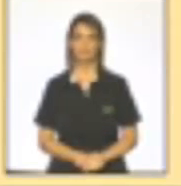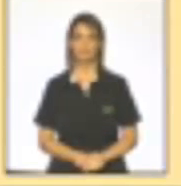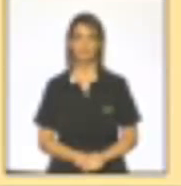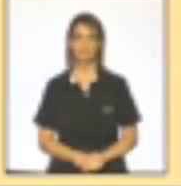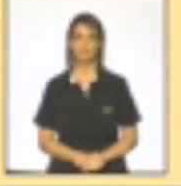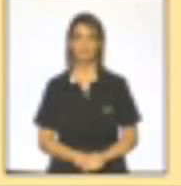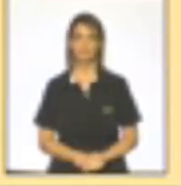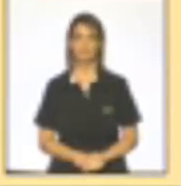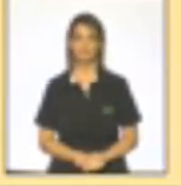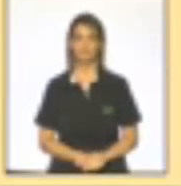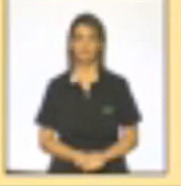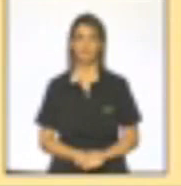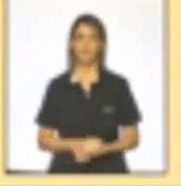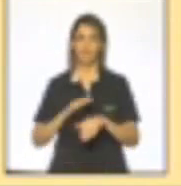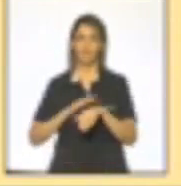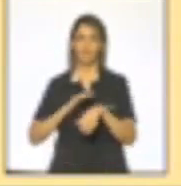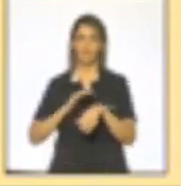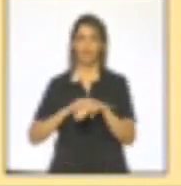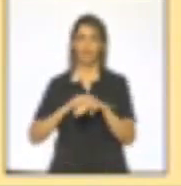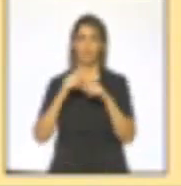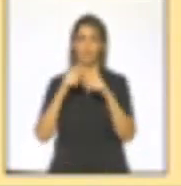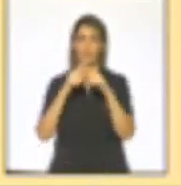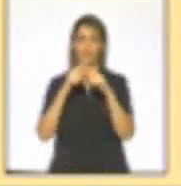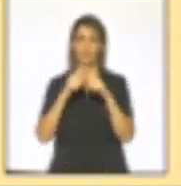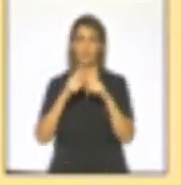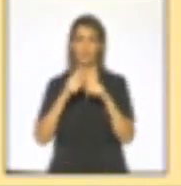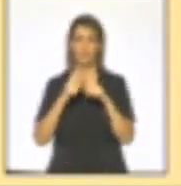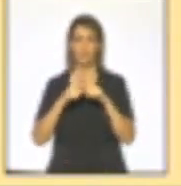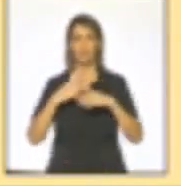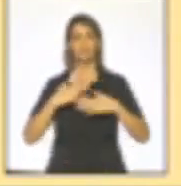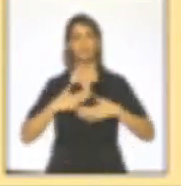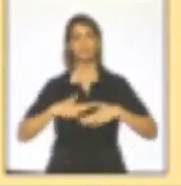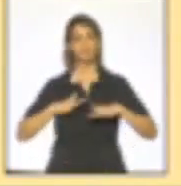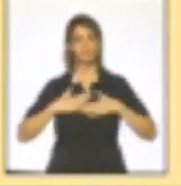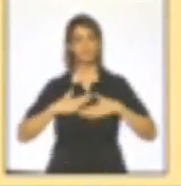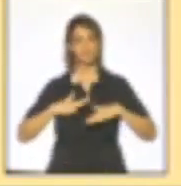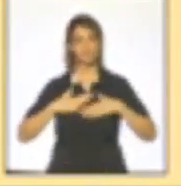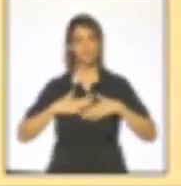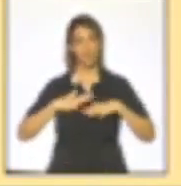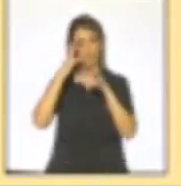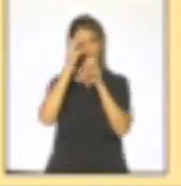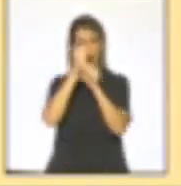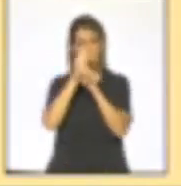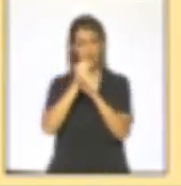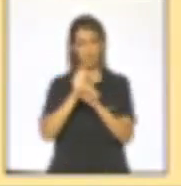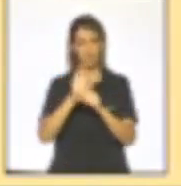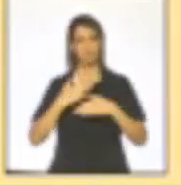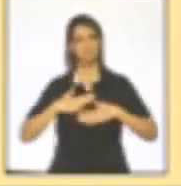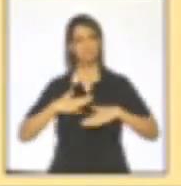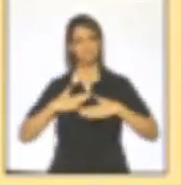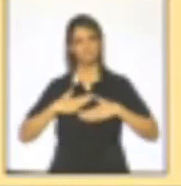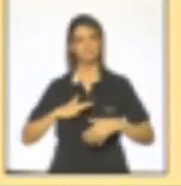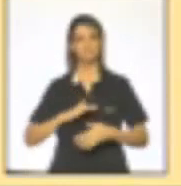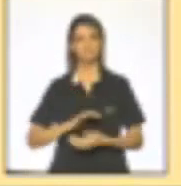Essas multiplicações com calma.